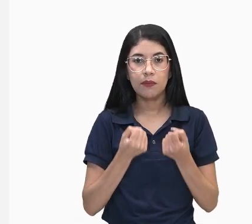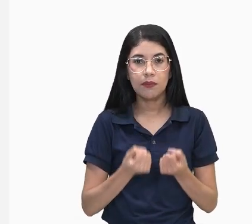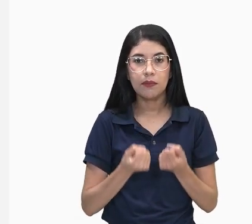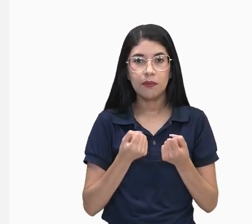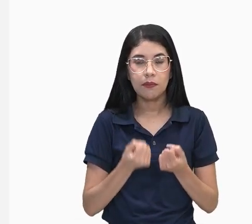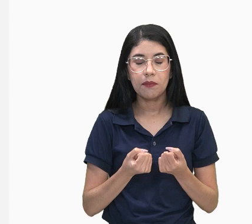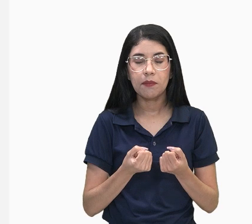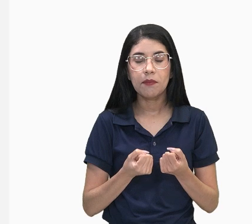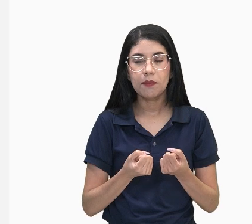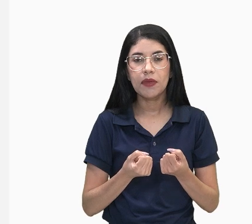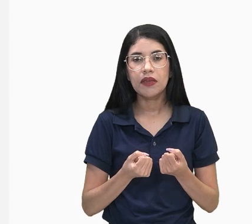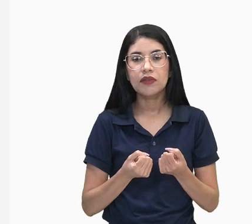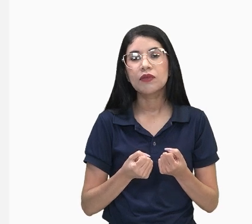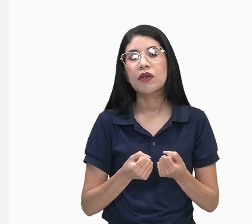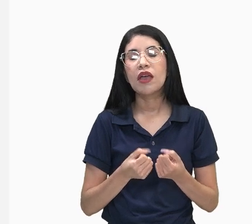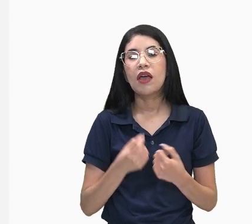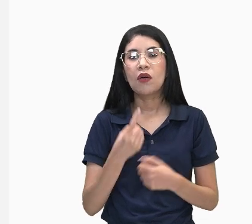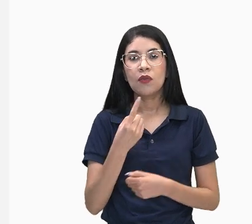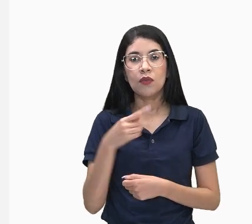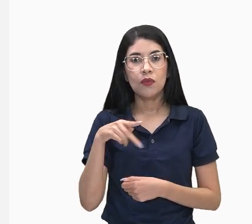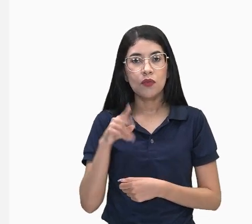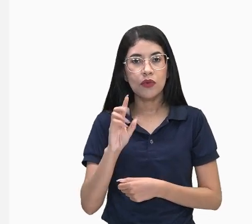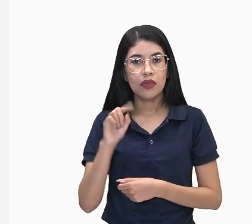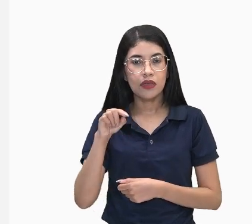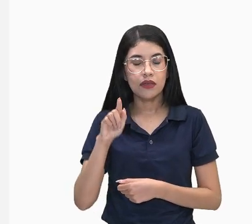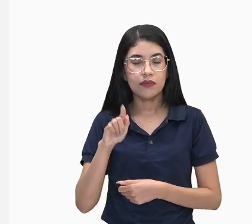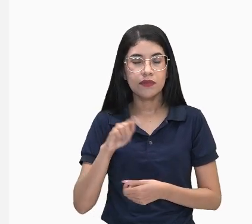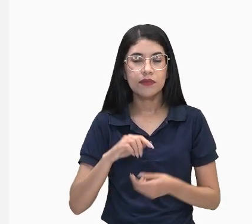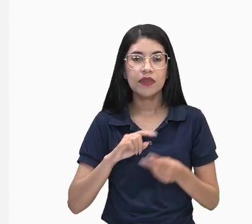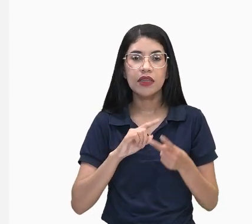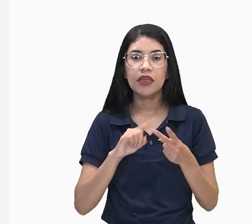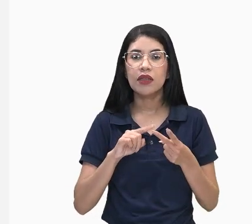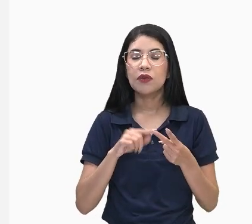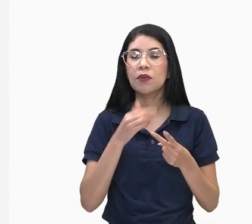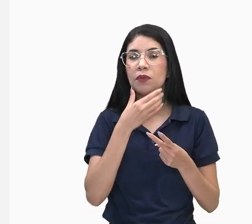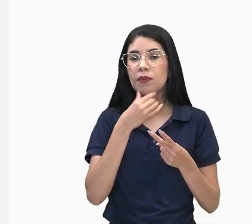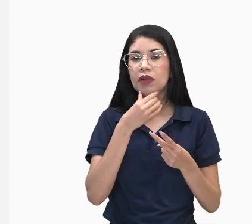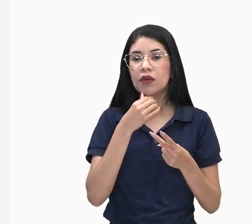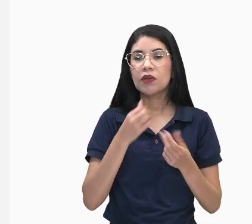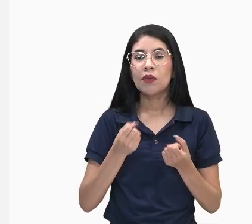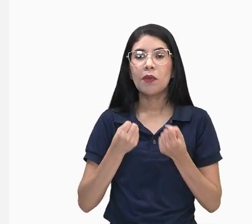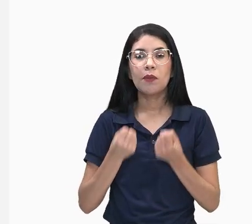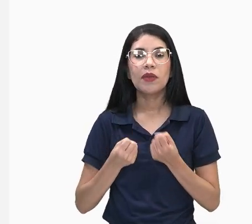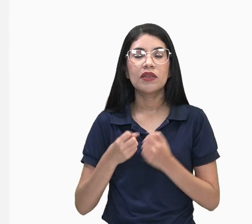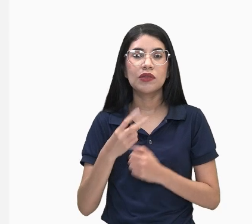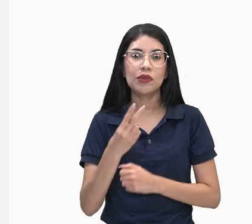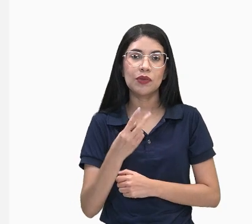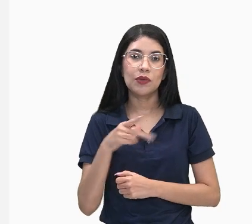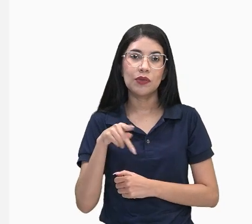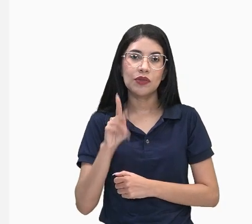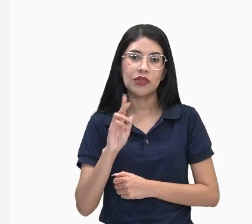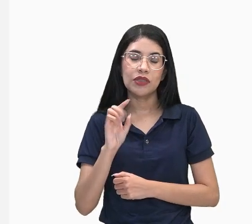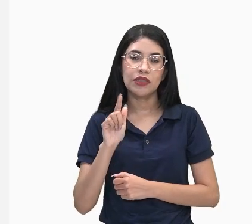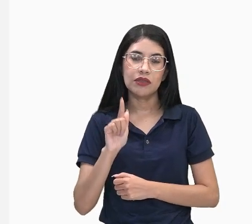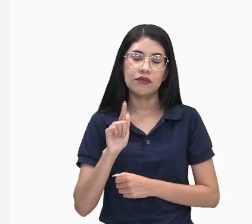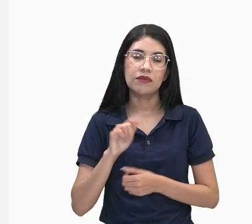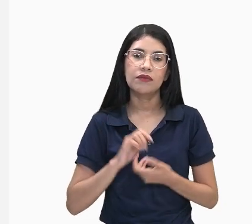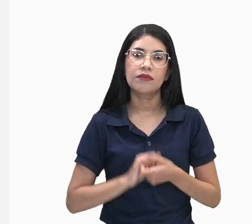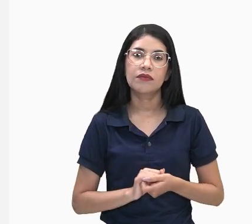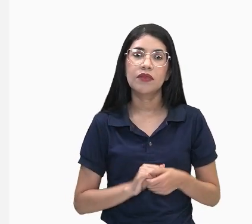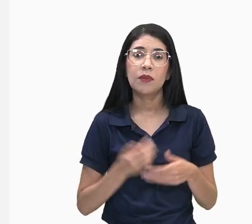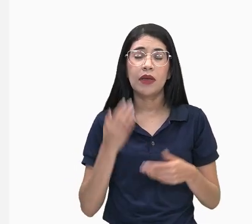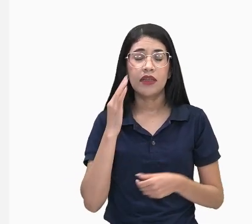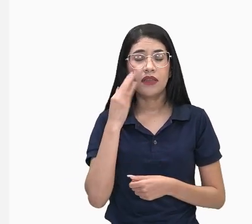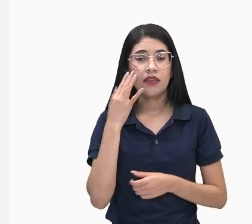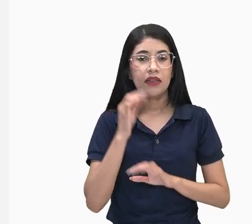No feminino, o disco ele vai pesar até 1 kg, e no masculino, o disco vai pesar 2 kg. Para a gente entender um